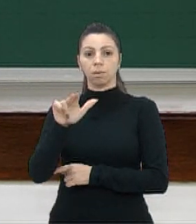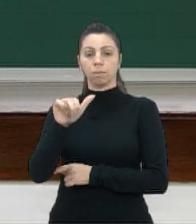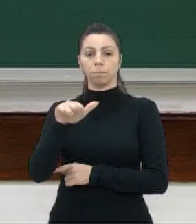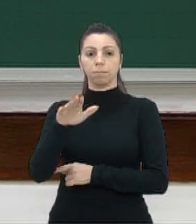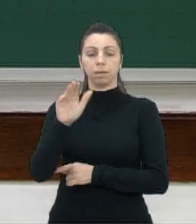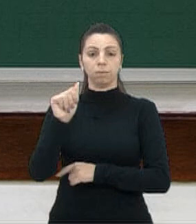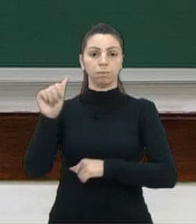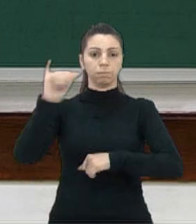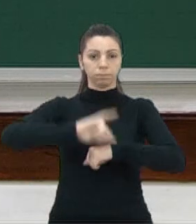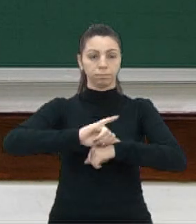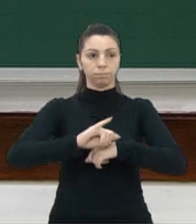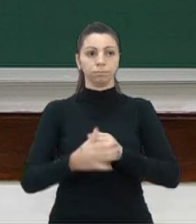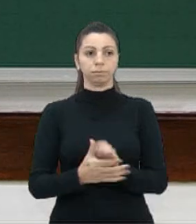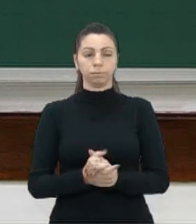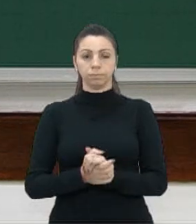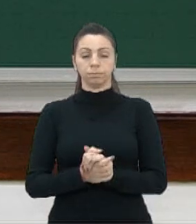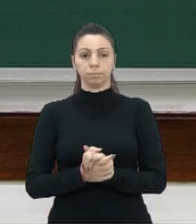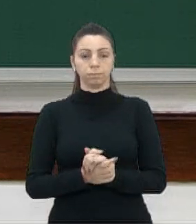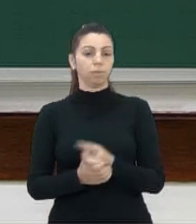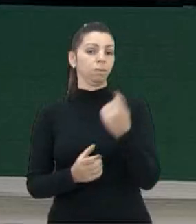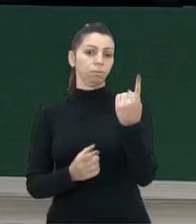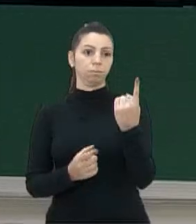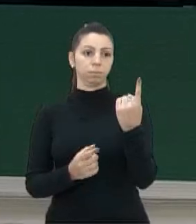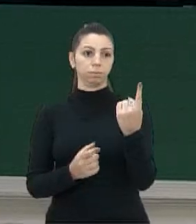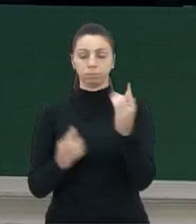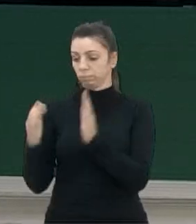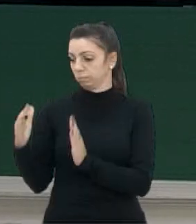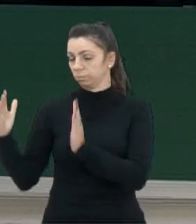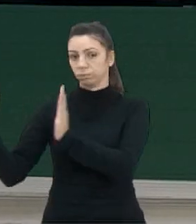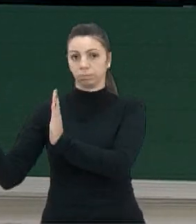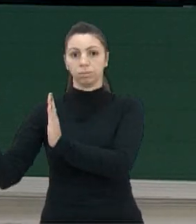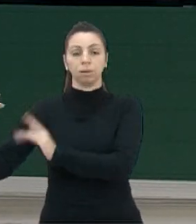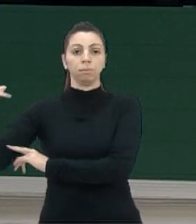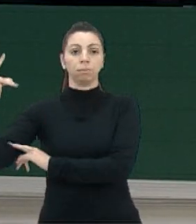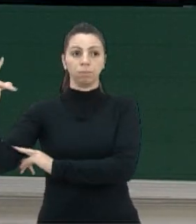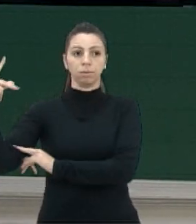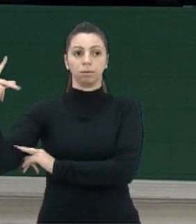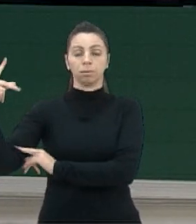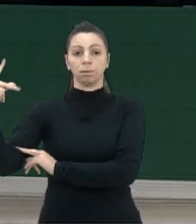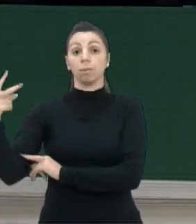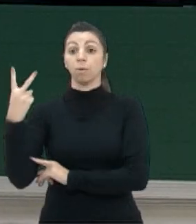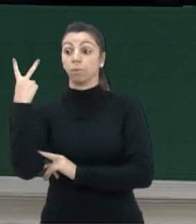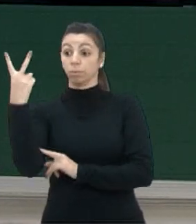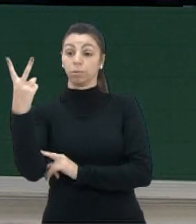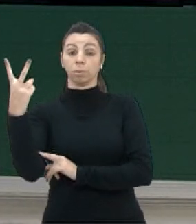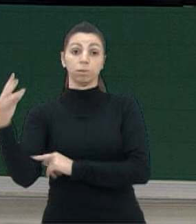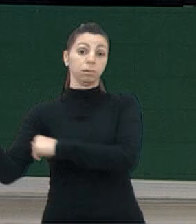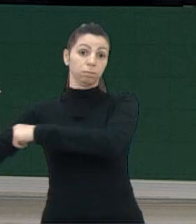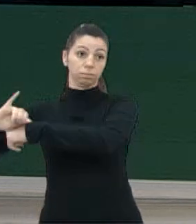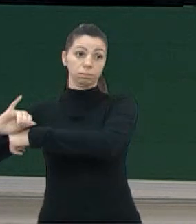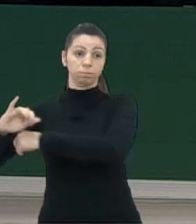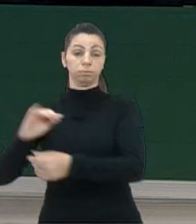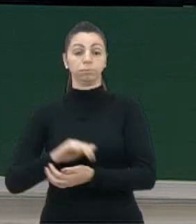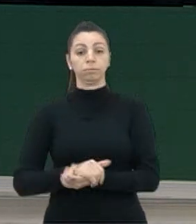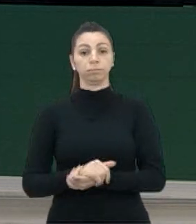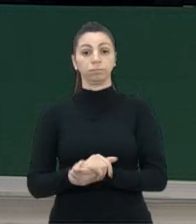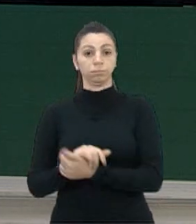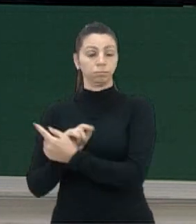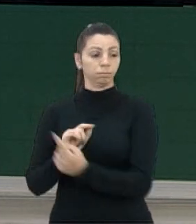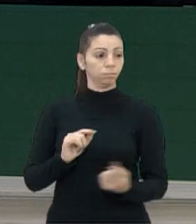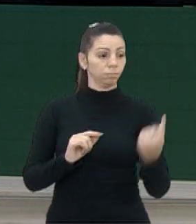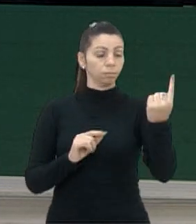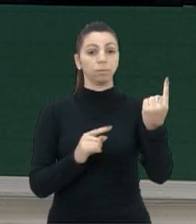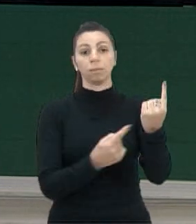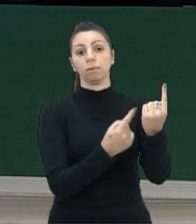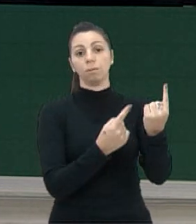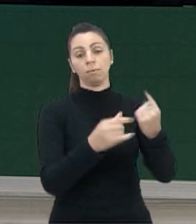aqui, aqui eu tenho Al2. Então, se aqui eu tenho 2 alumínios, lá do outro lado eu vou ter que ter 1. Então, o índice